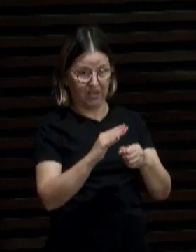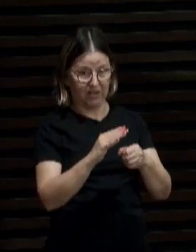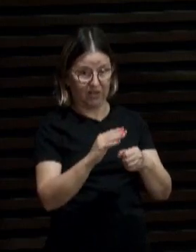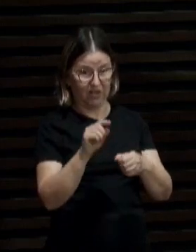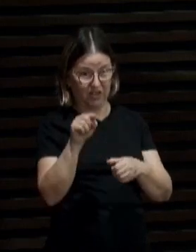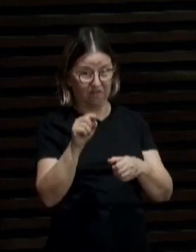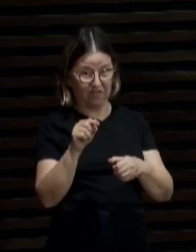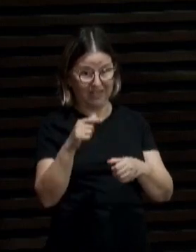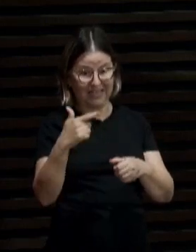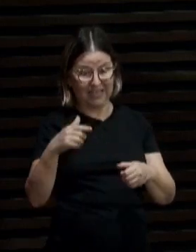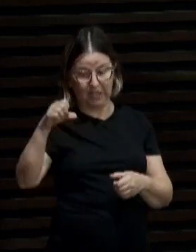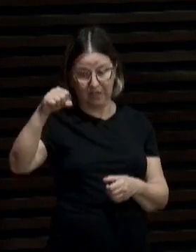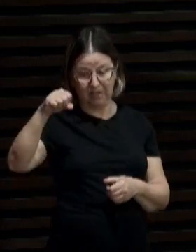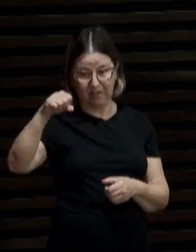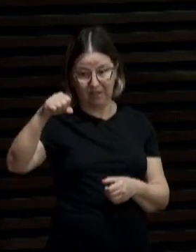igreja